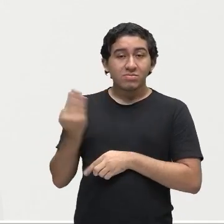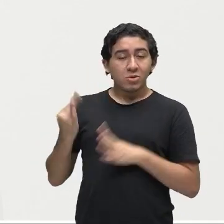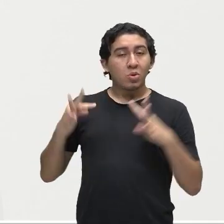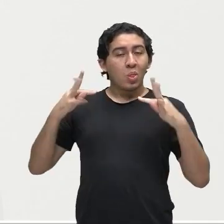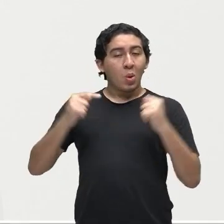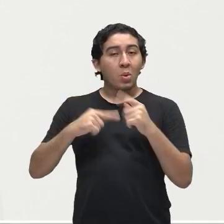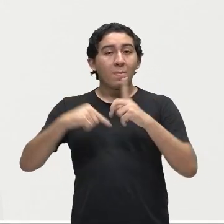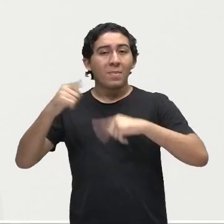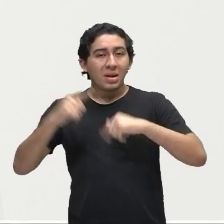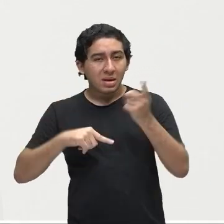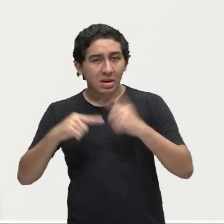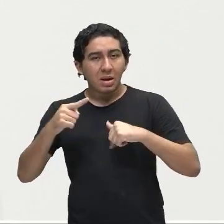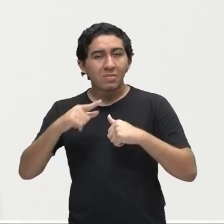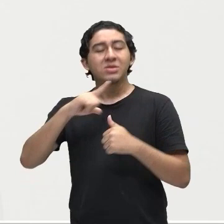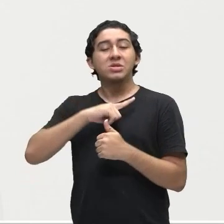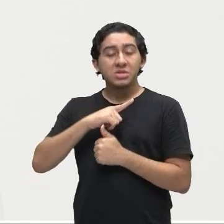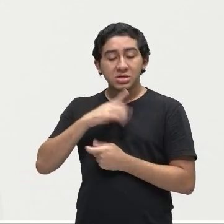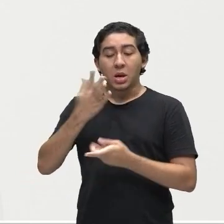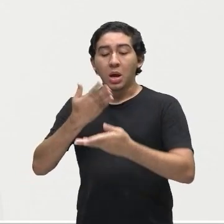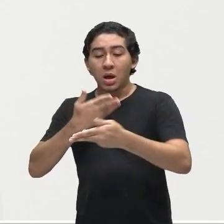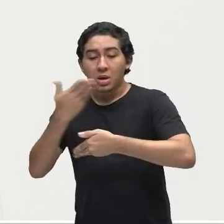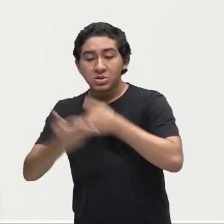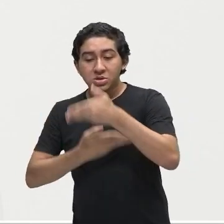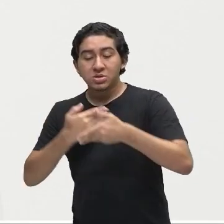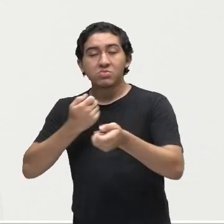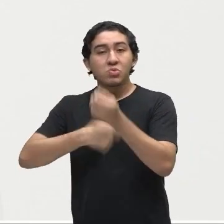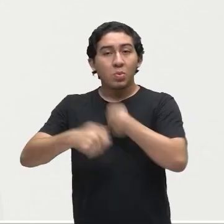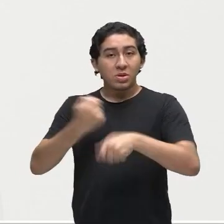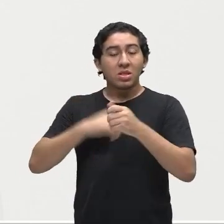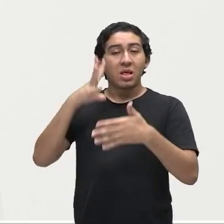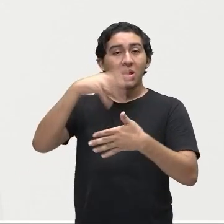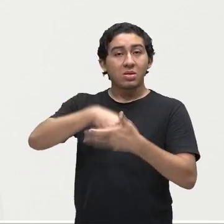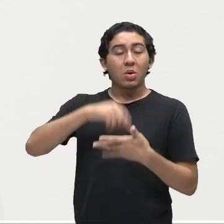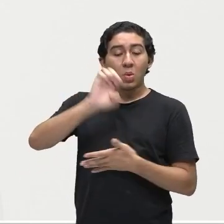dentro da Europa eram Gênova e Veneza que